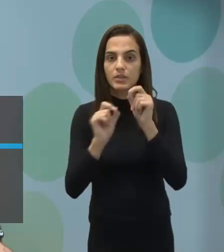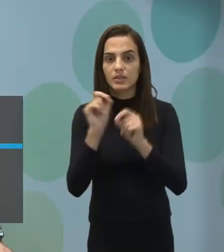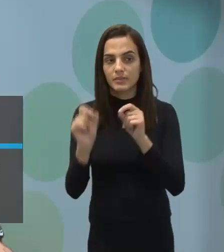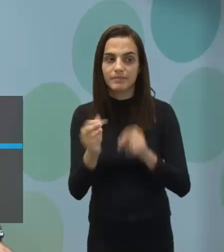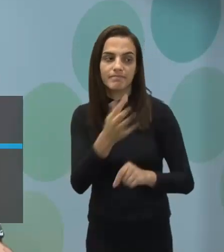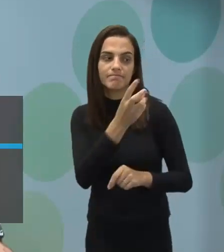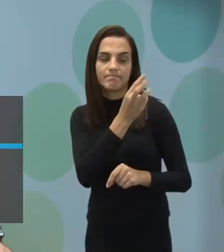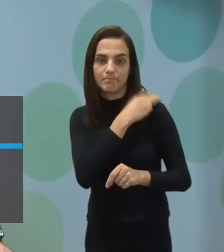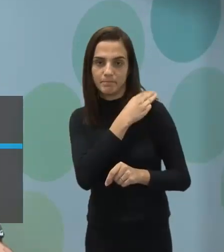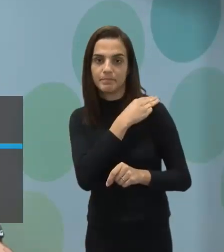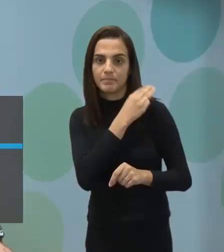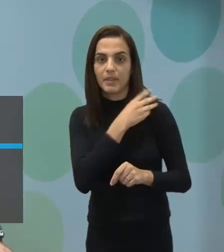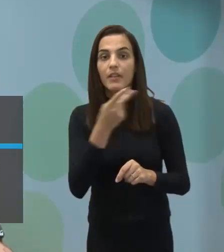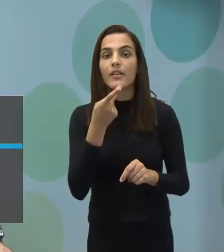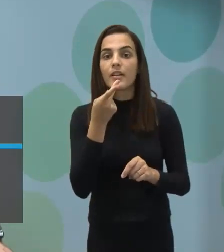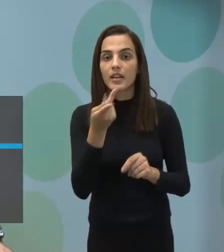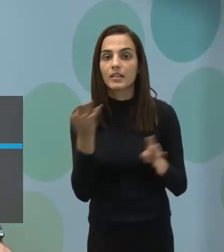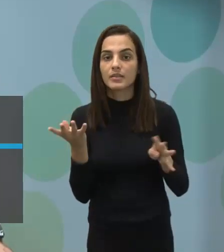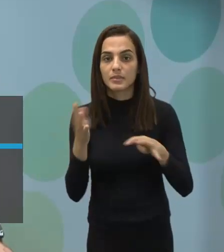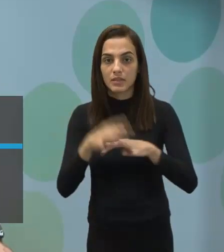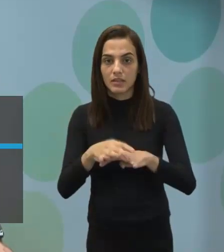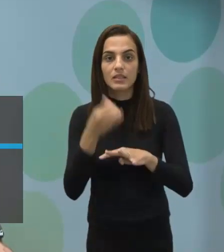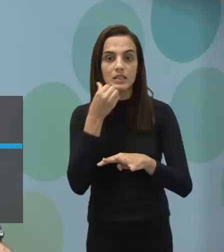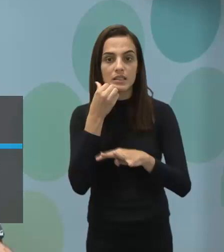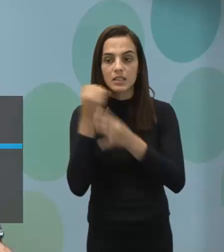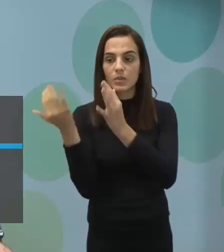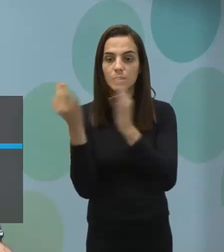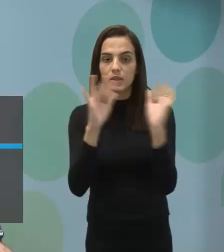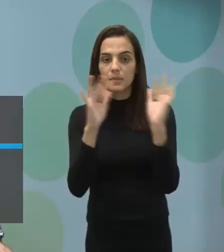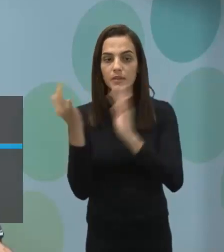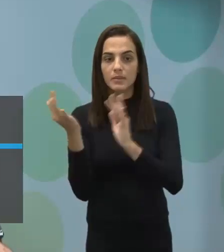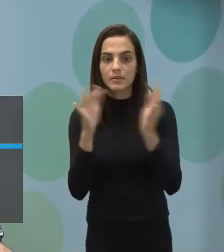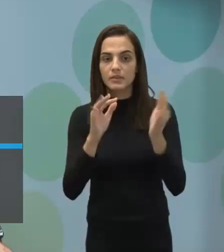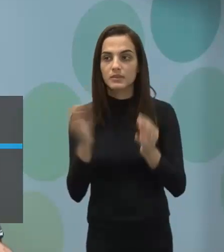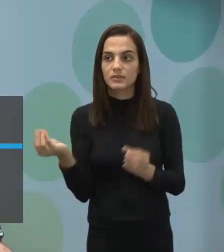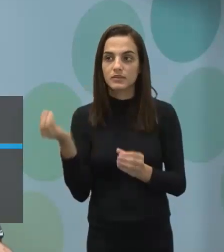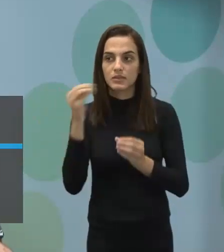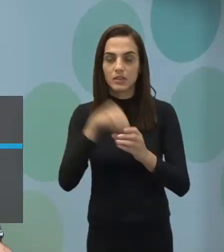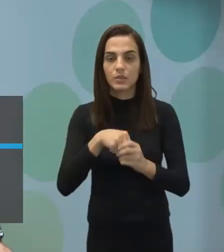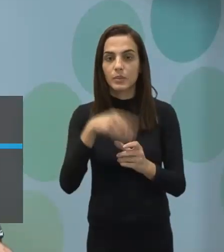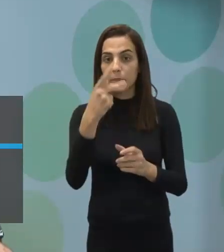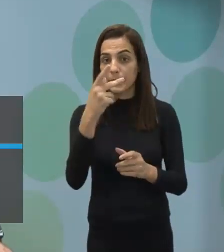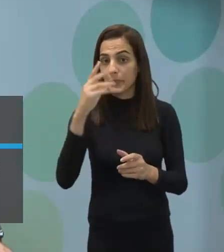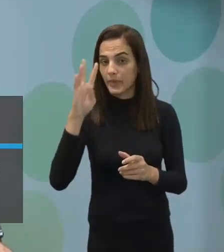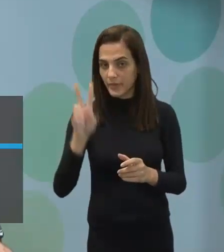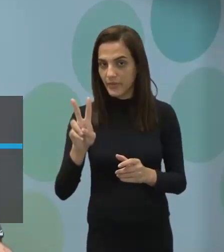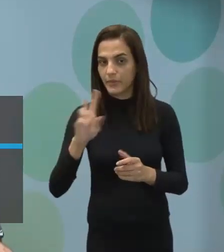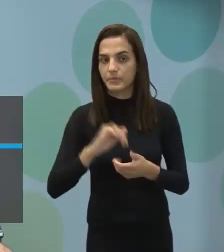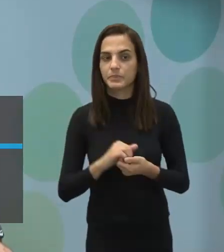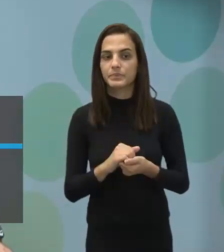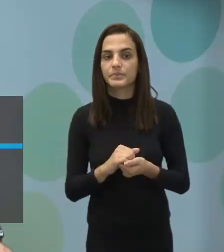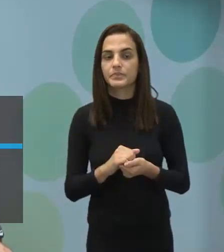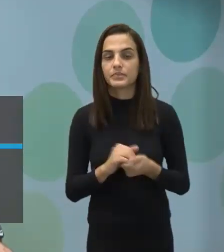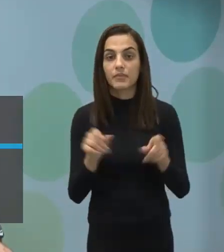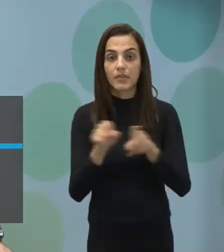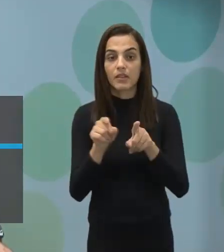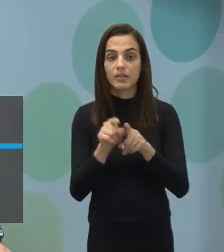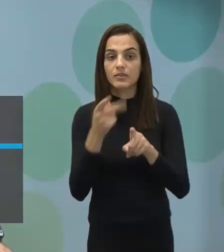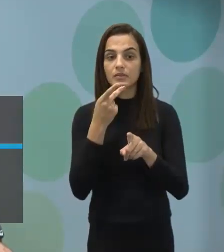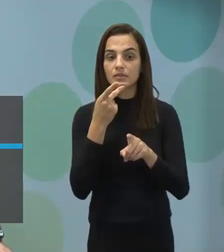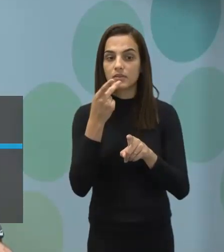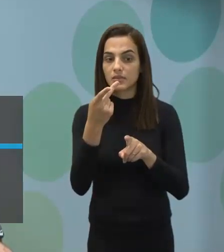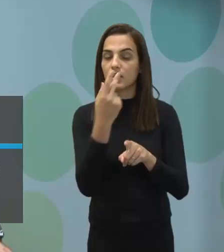e a gente vai falar da matemática e as ciências da natureza, né, dentro do PV, pensando no primeiro ano do ensino médio. Também vamos falar